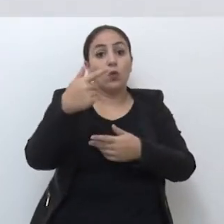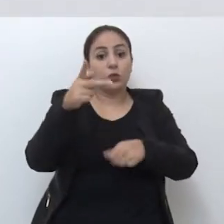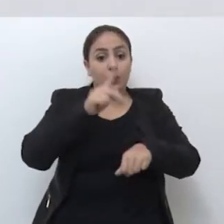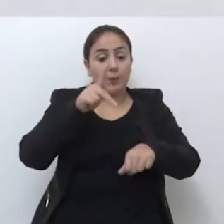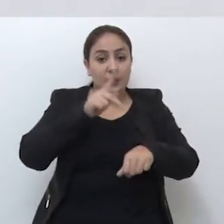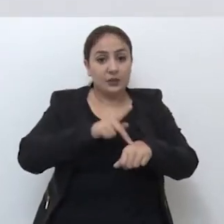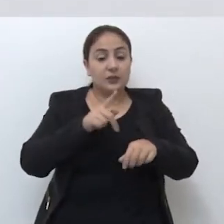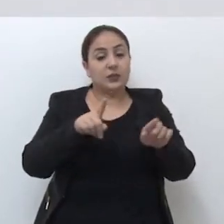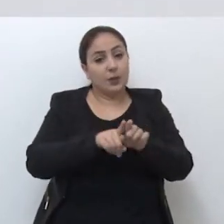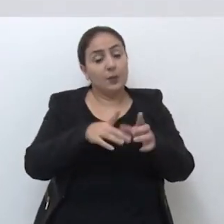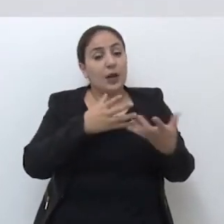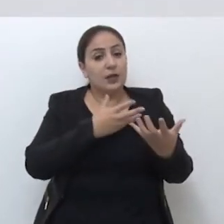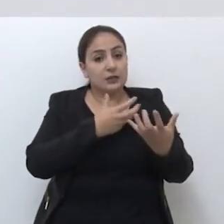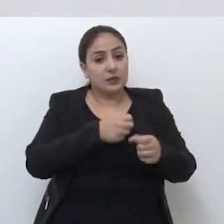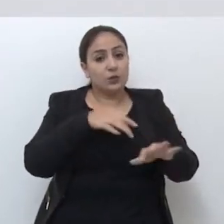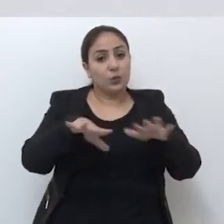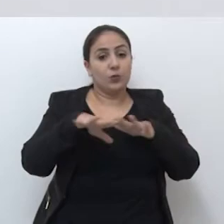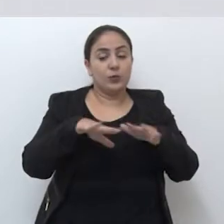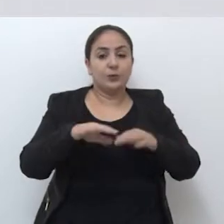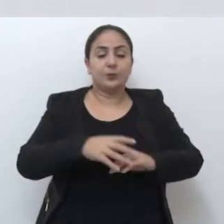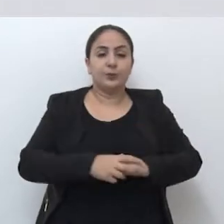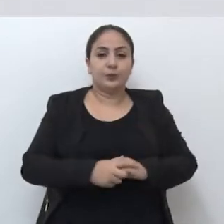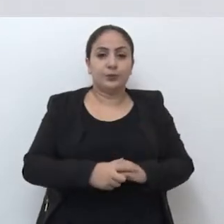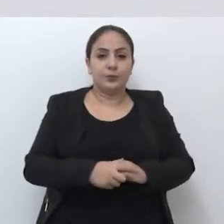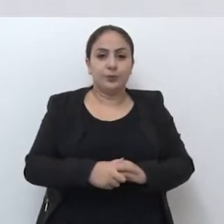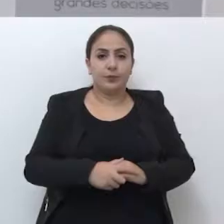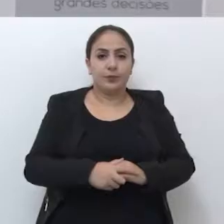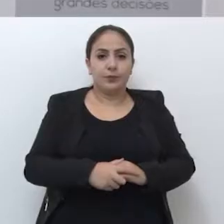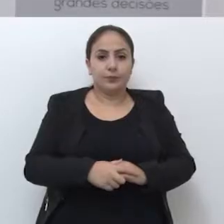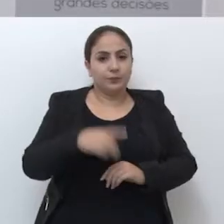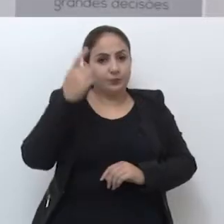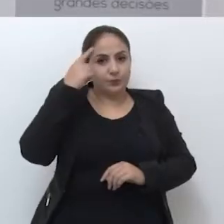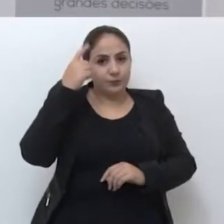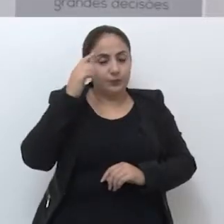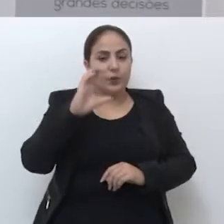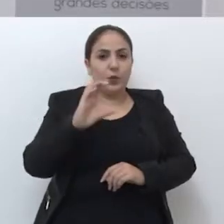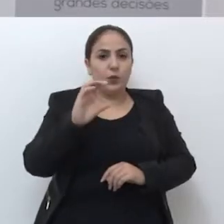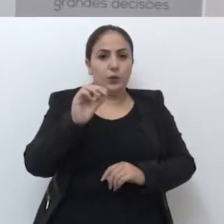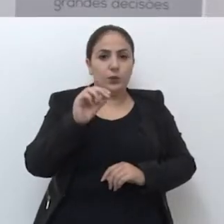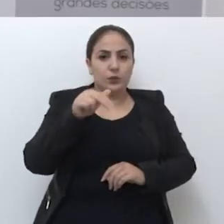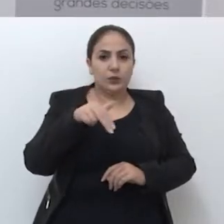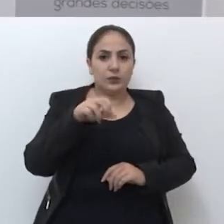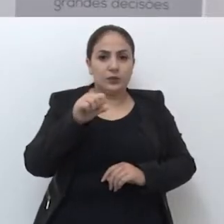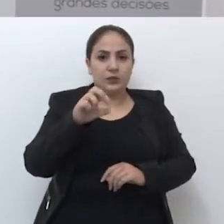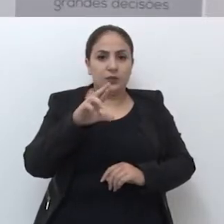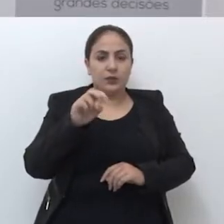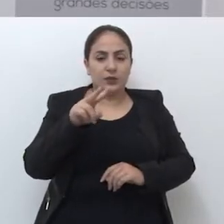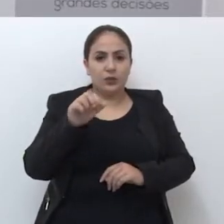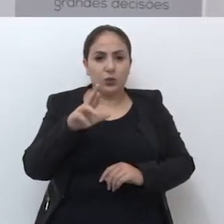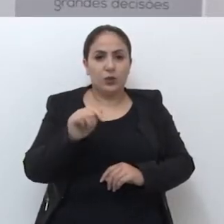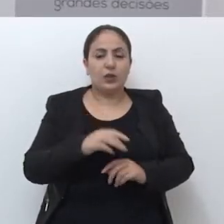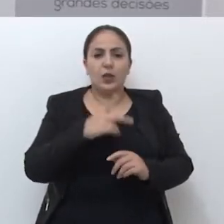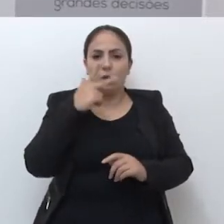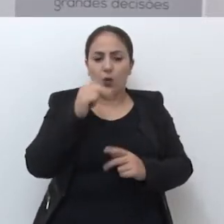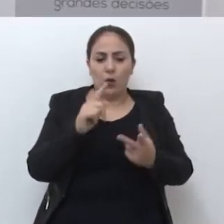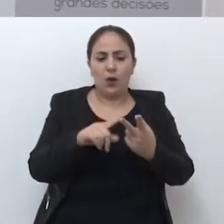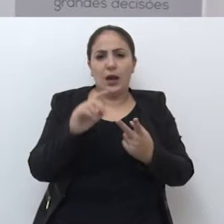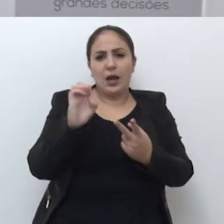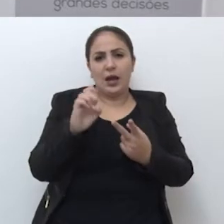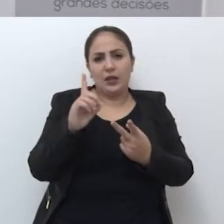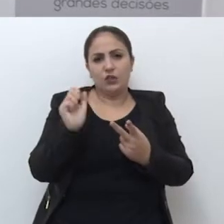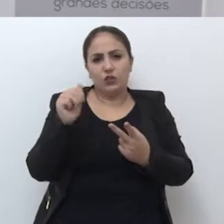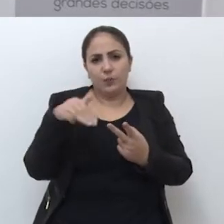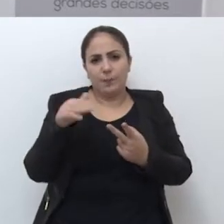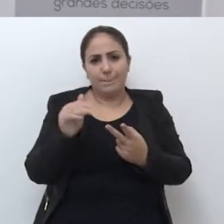citou outros países que são adeptos ao movimento. O pensamento conservador, que já teve grandes nomes na história do Ocidente, como Edmund